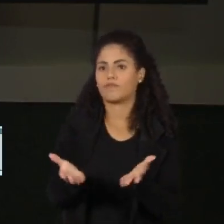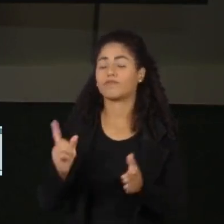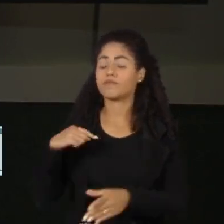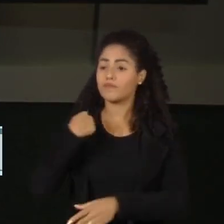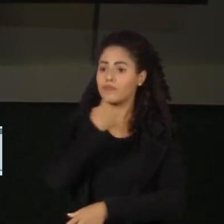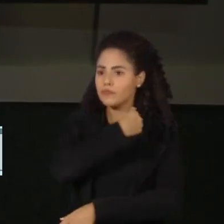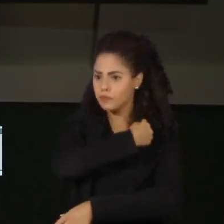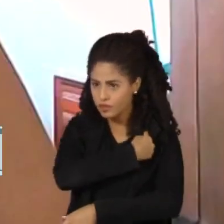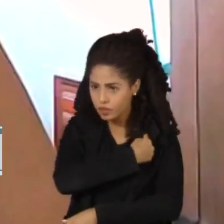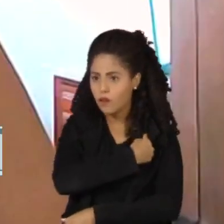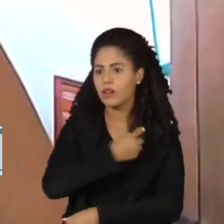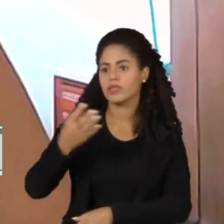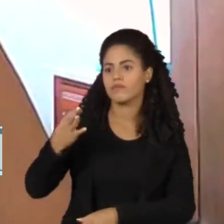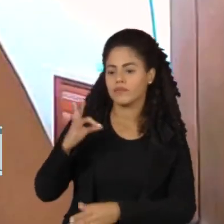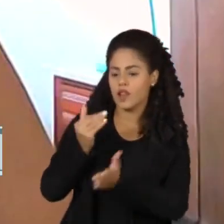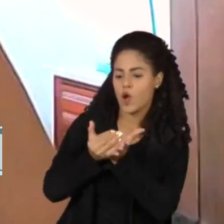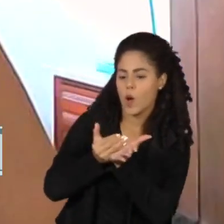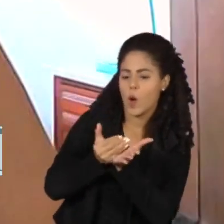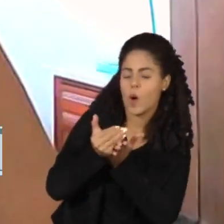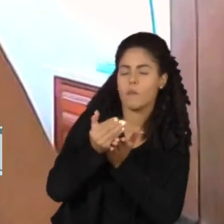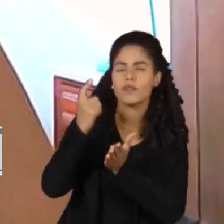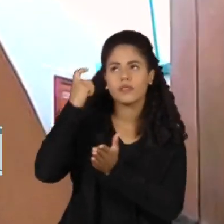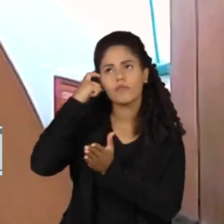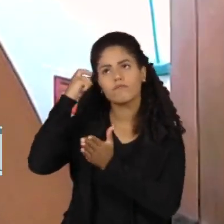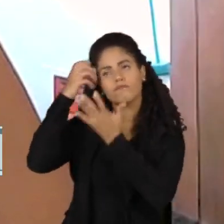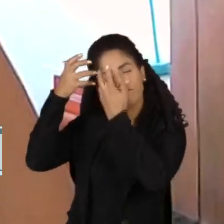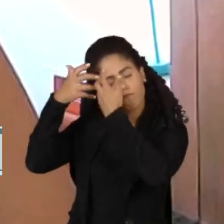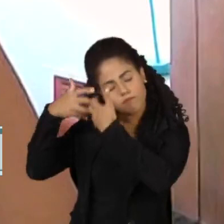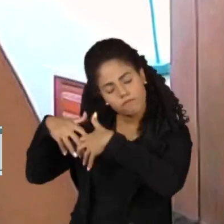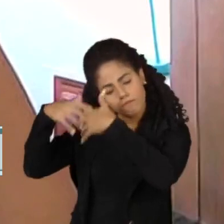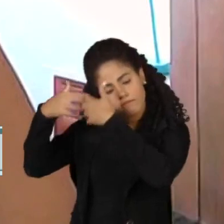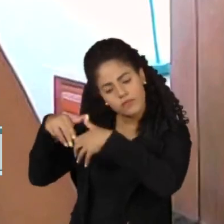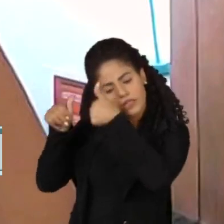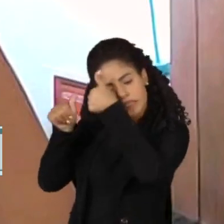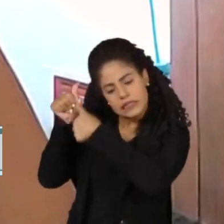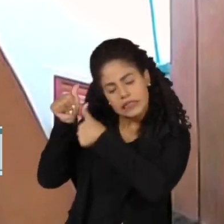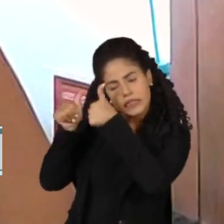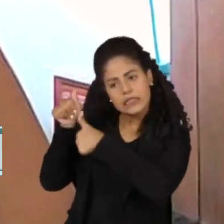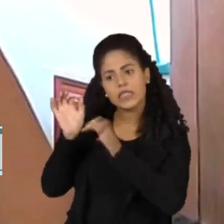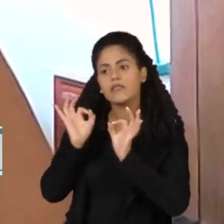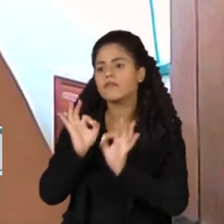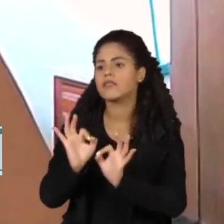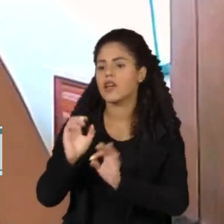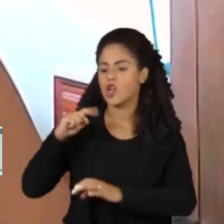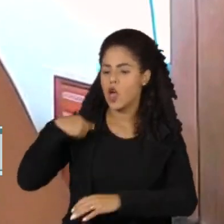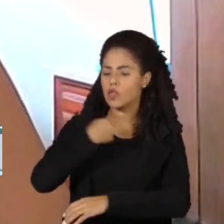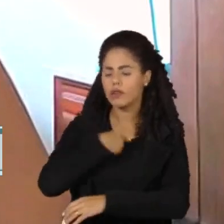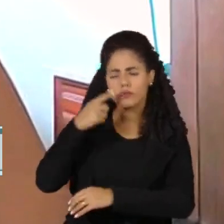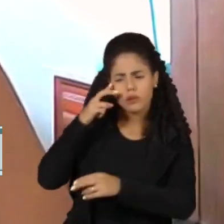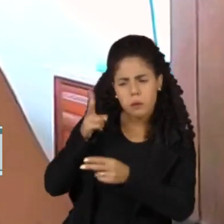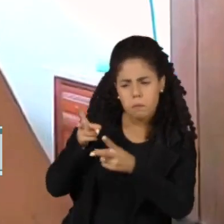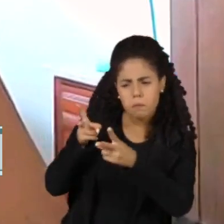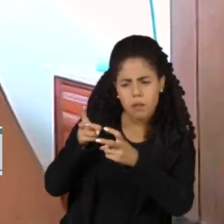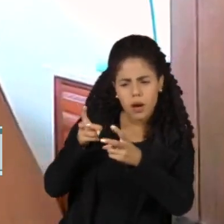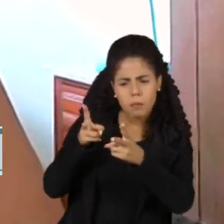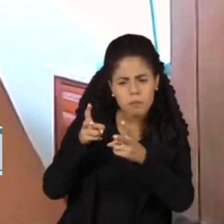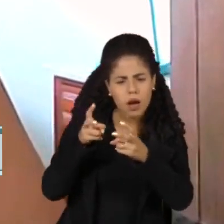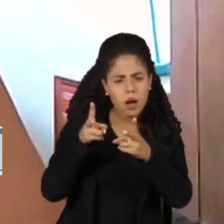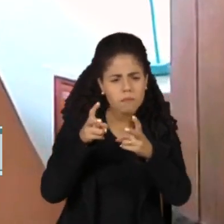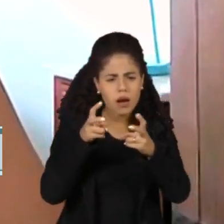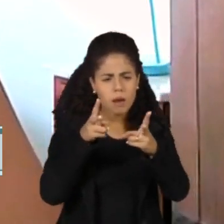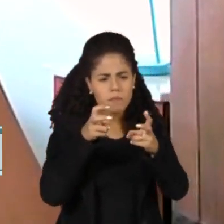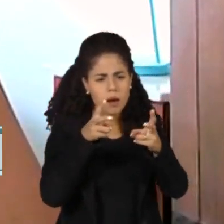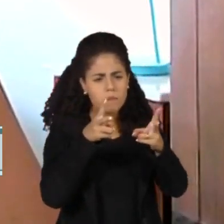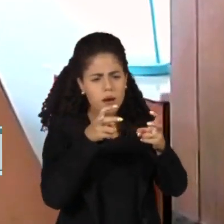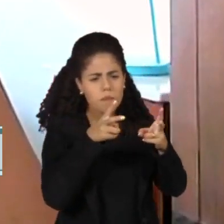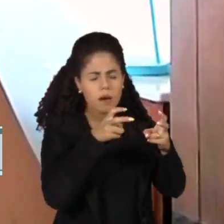a gente começa a pensar territorialmente, Quando a gente começa a perceber o que tem no nosso entorno